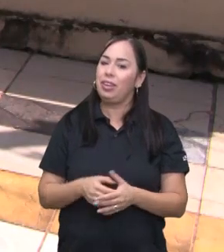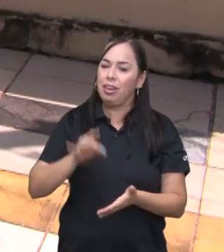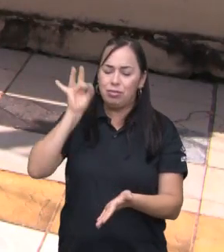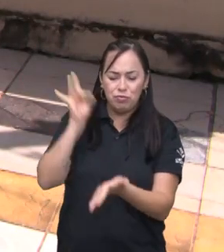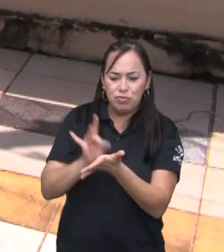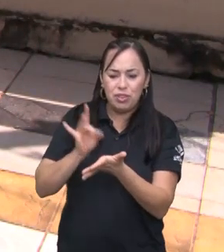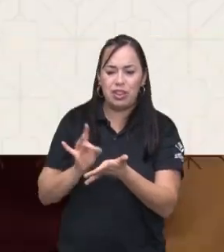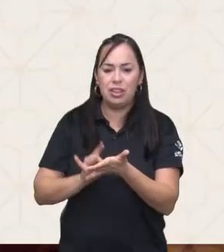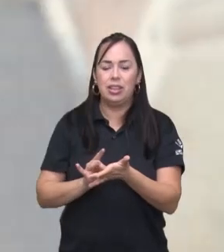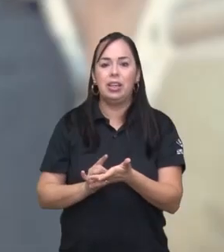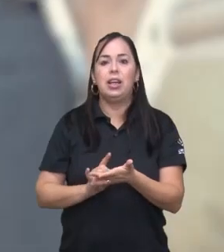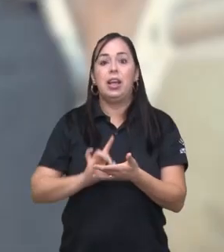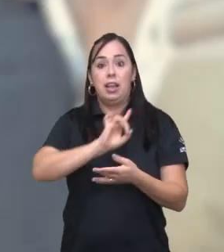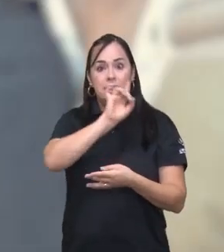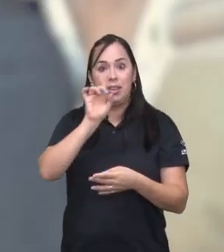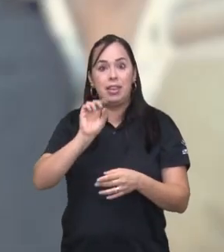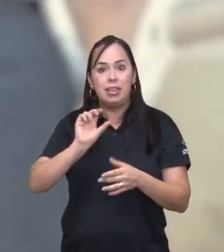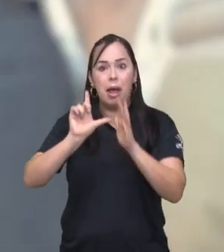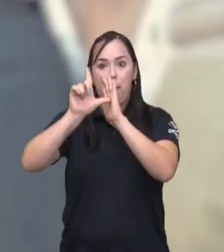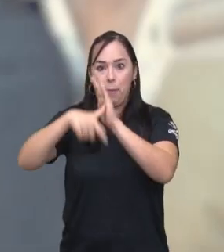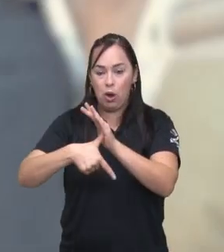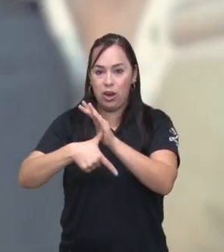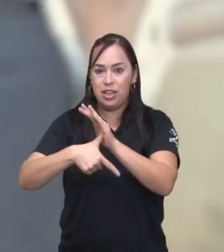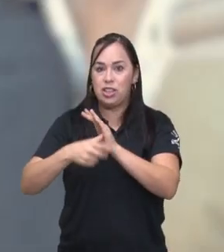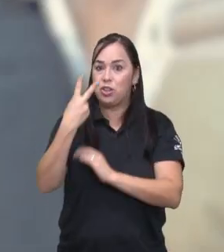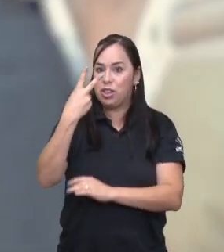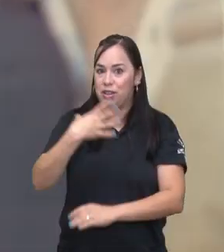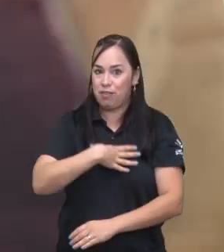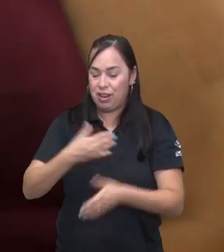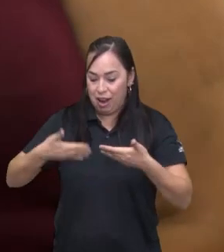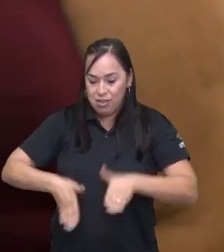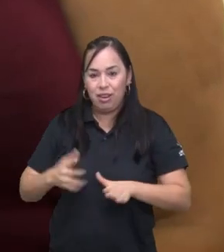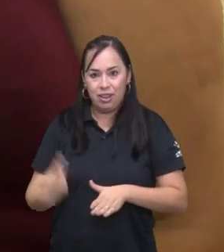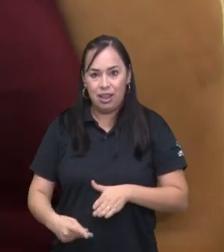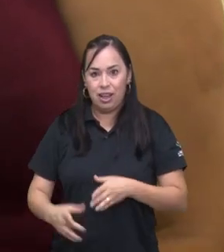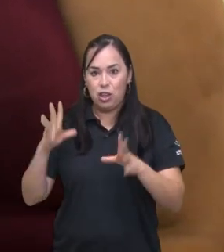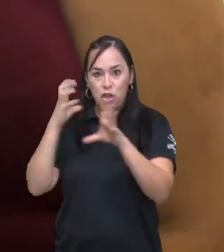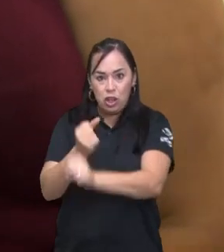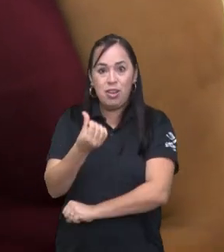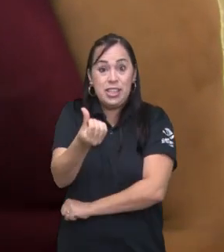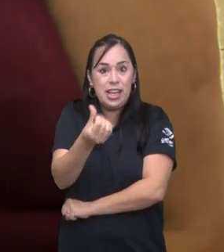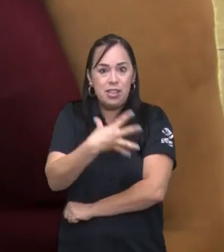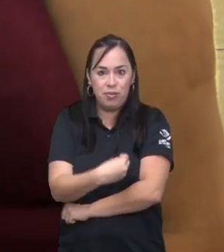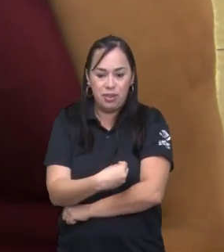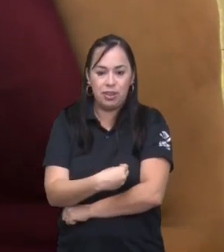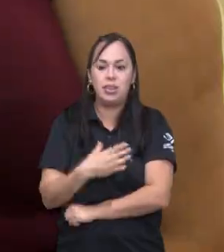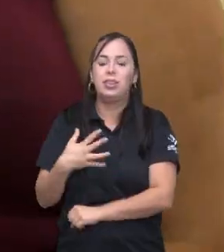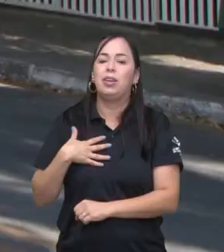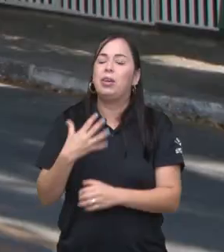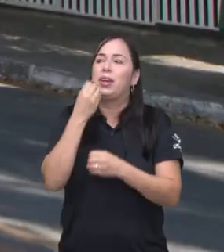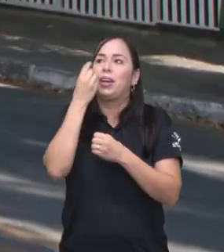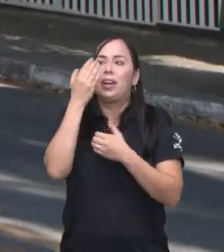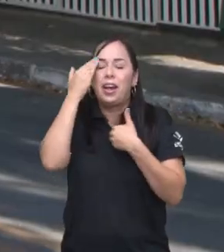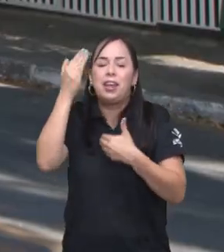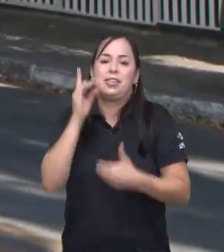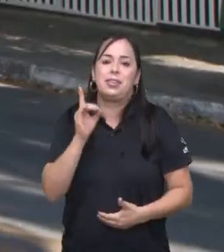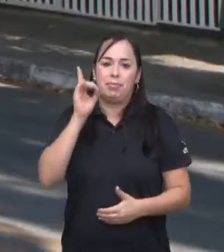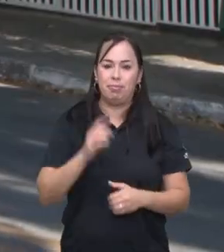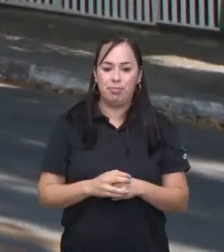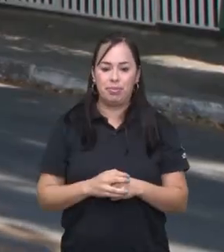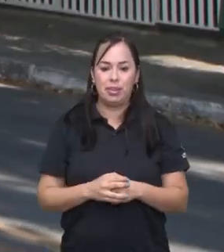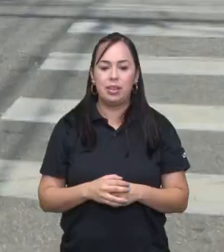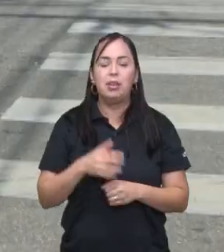As crianças aí aqui, eu tive mais 2 filhos, né, que são 6. E graças a Deus, eu conheci aqui desse jeito. E para conseguir